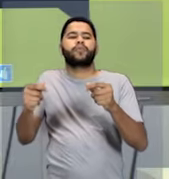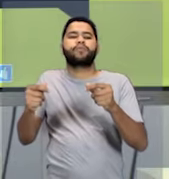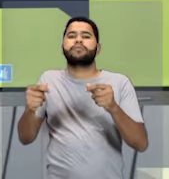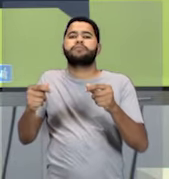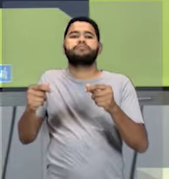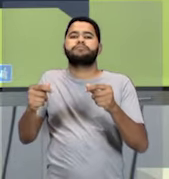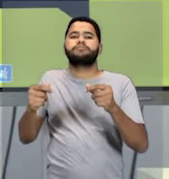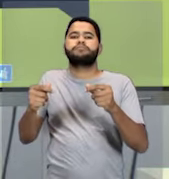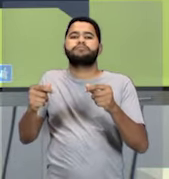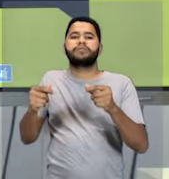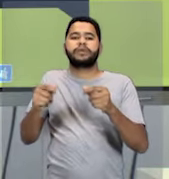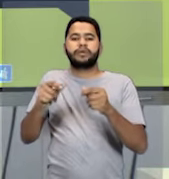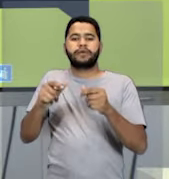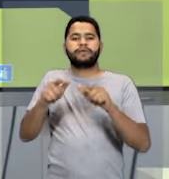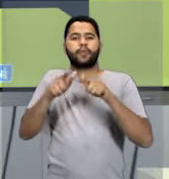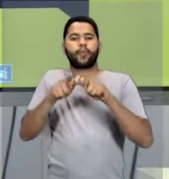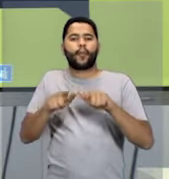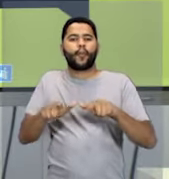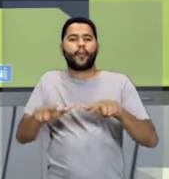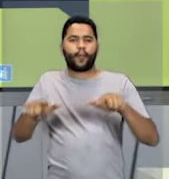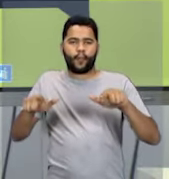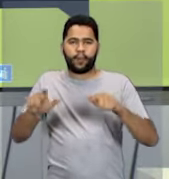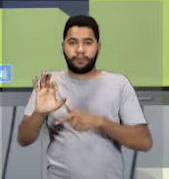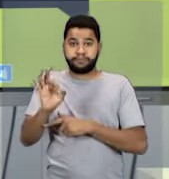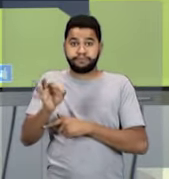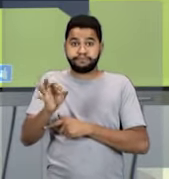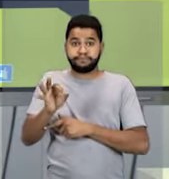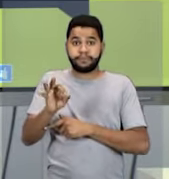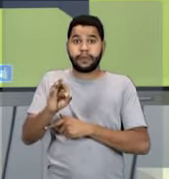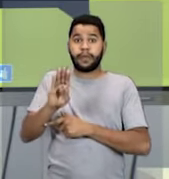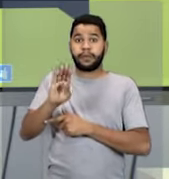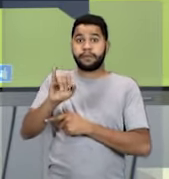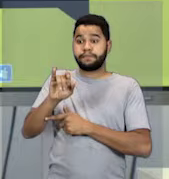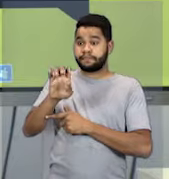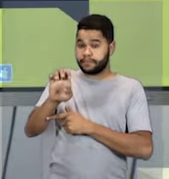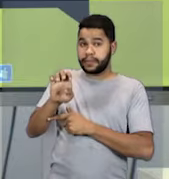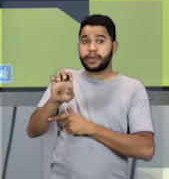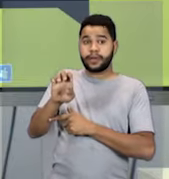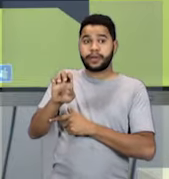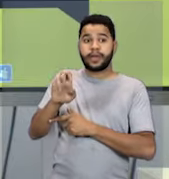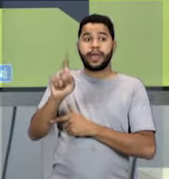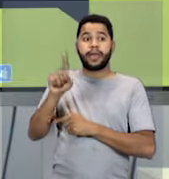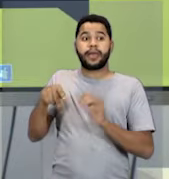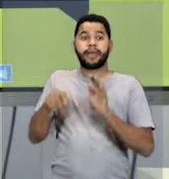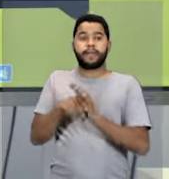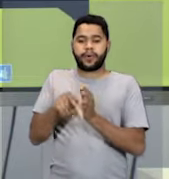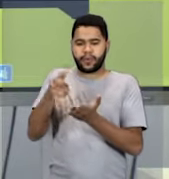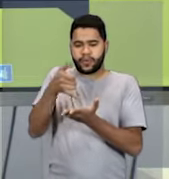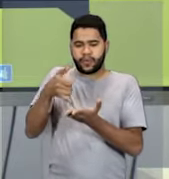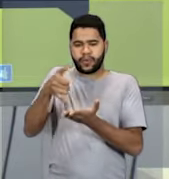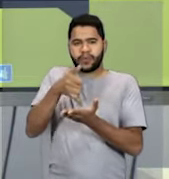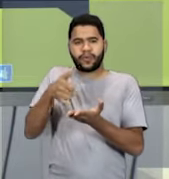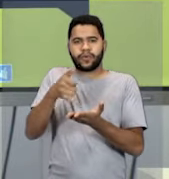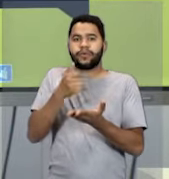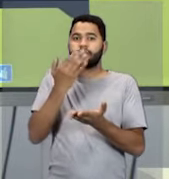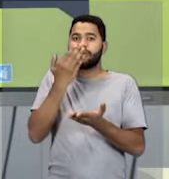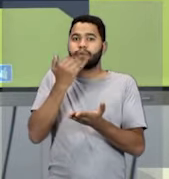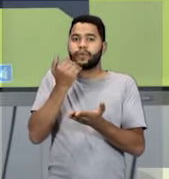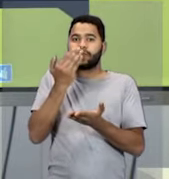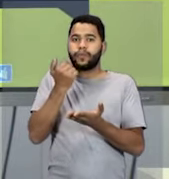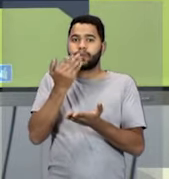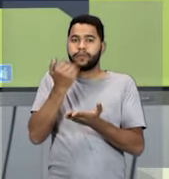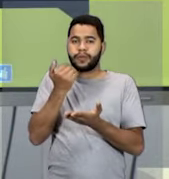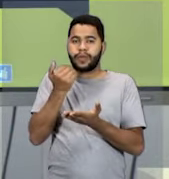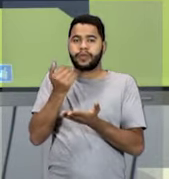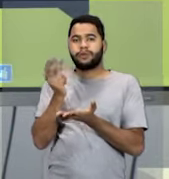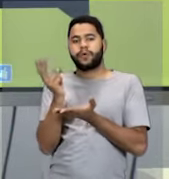detergente, a gordura sai, você consegue deixar limpinho, não é assim? A bile vai agir sobre a gordura do alimento. Os alimentos que a